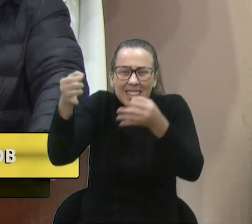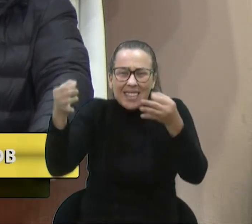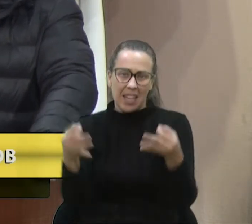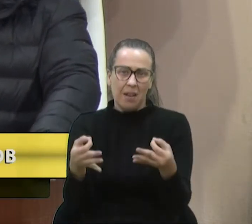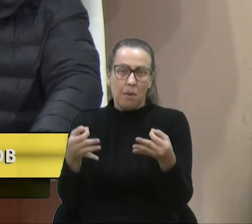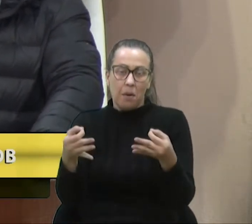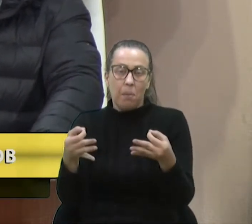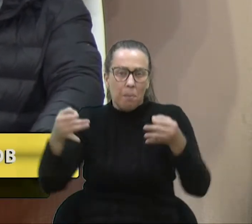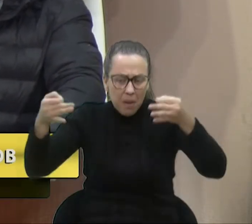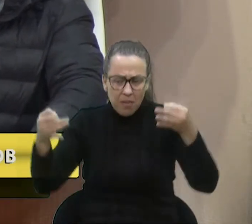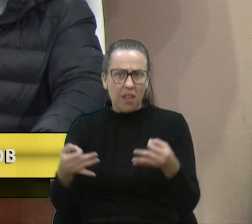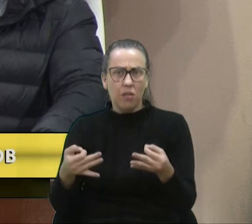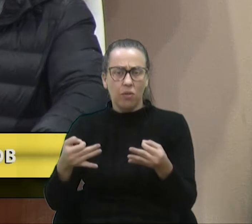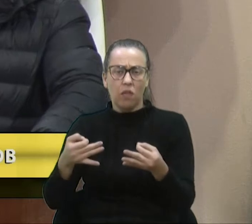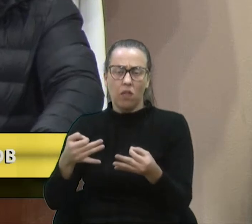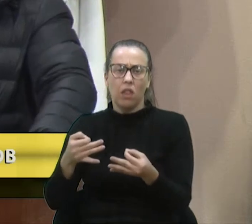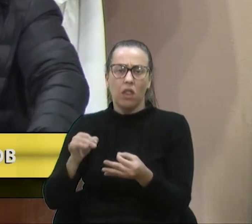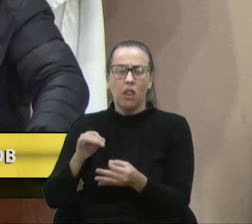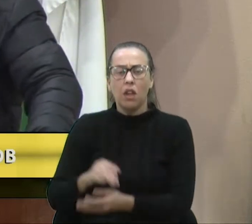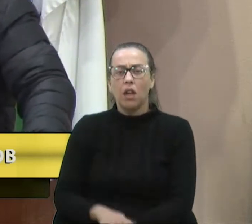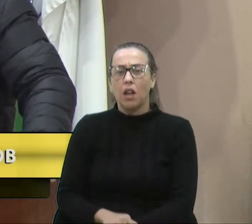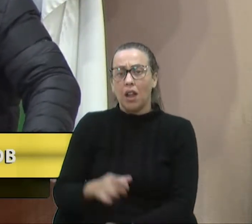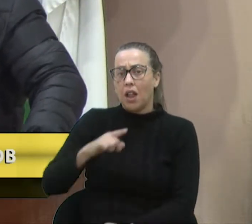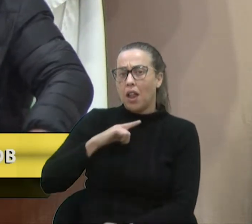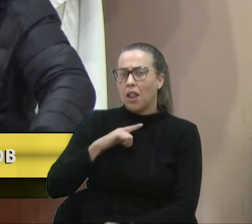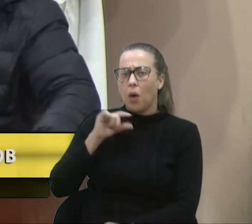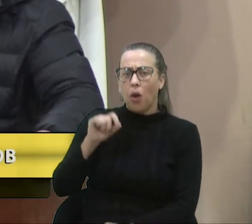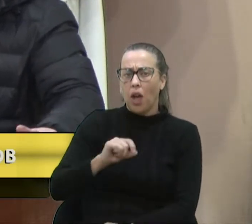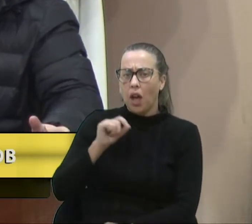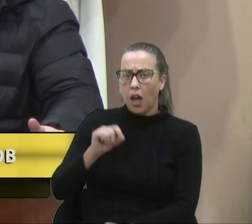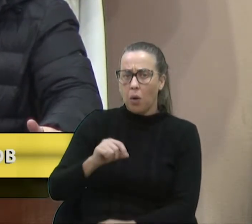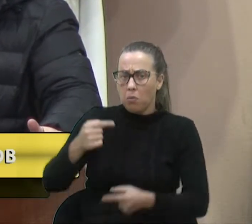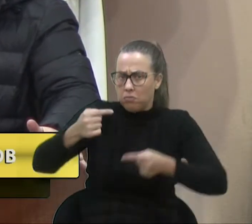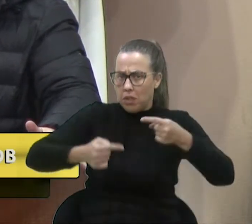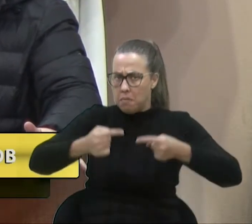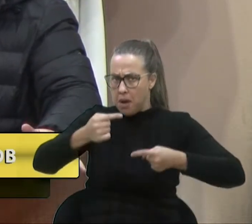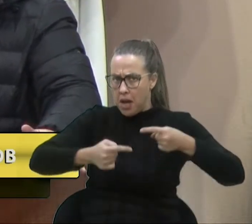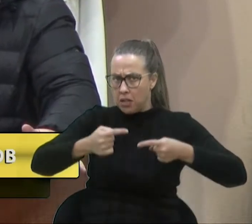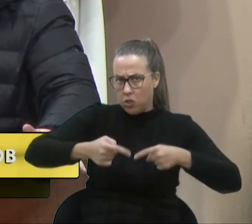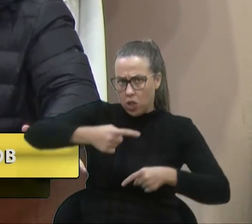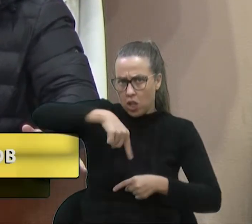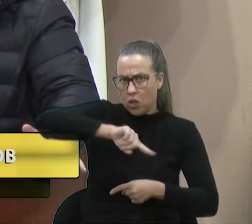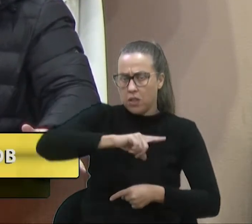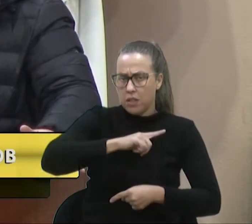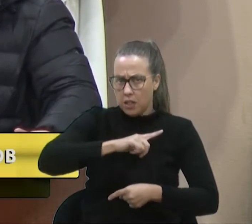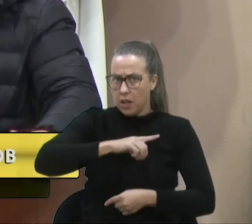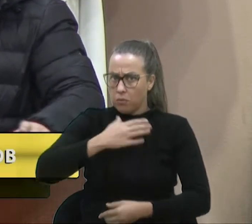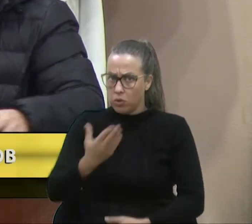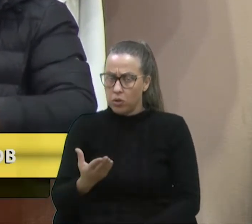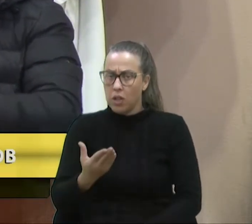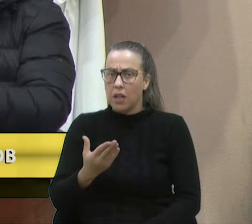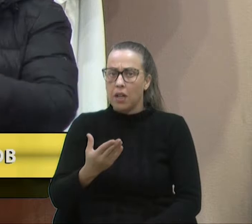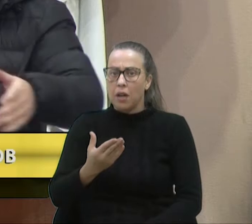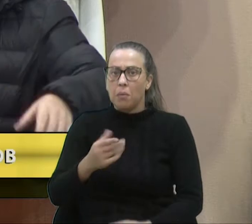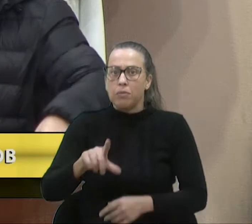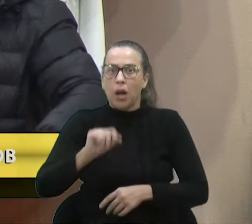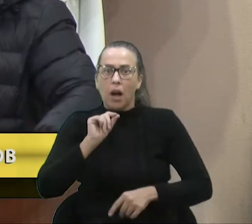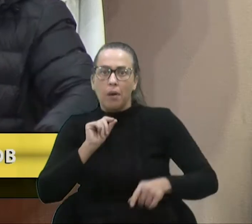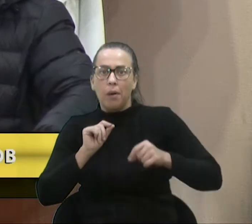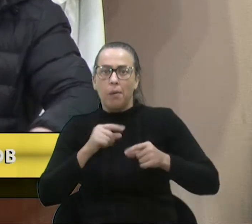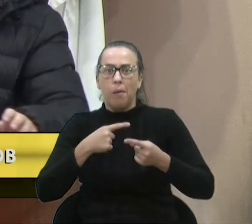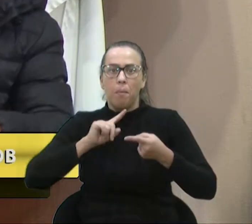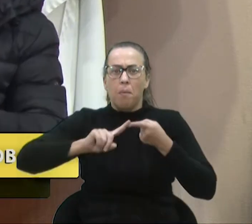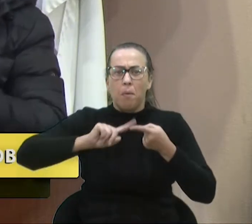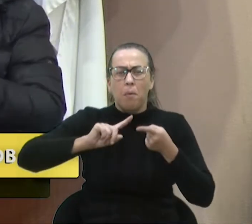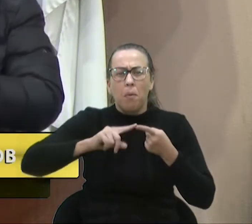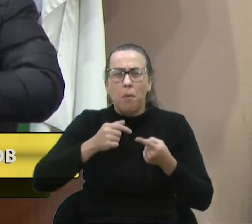prédios, né? Nós temos aqui um debate e uma disputa, muitas vezes, entre